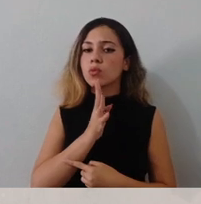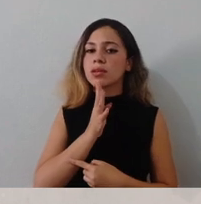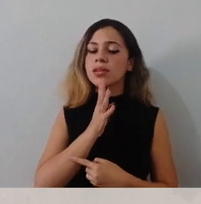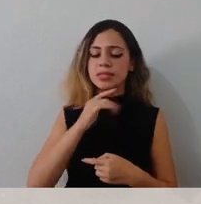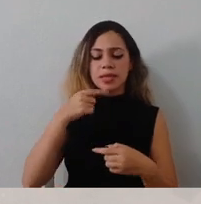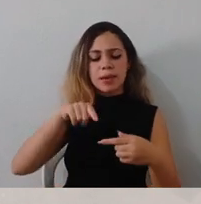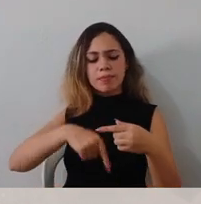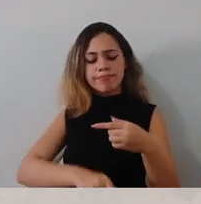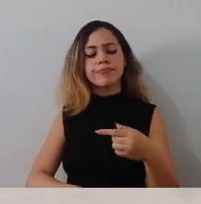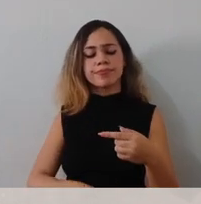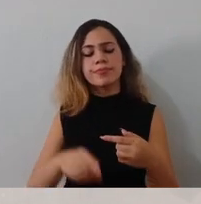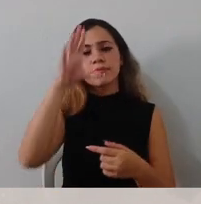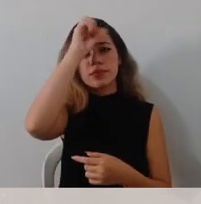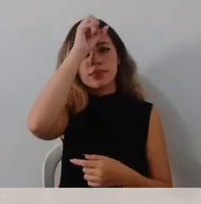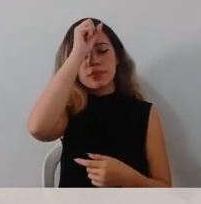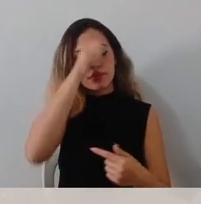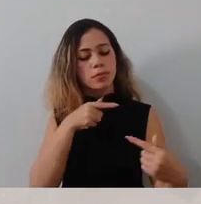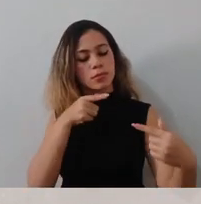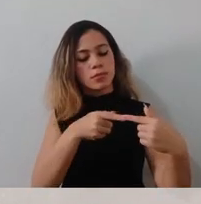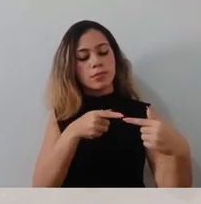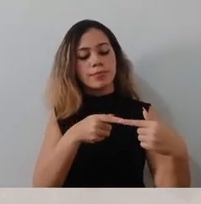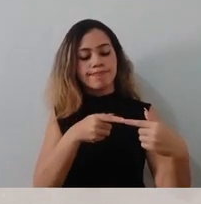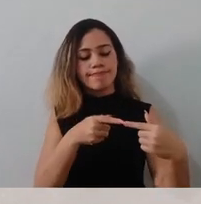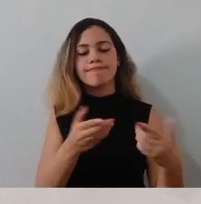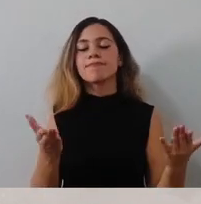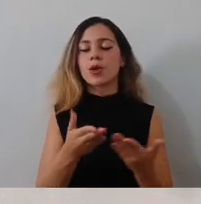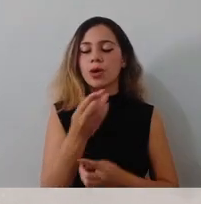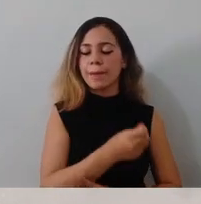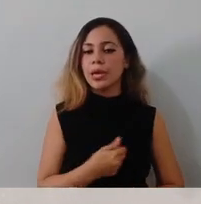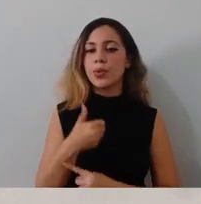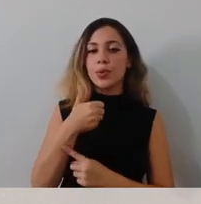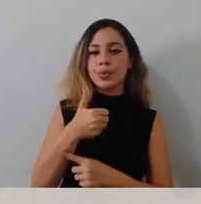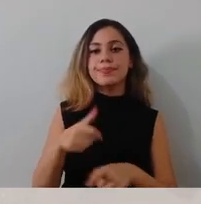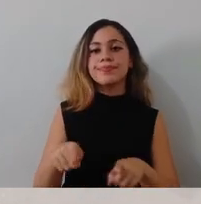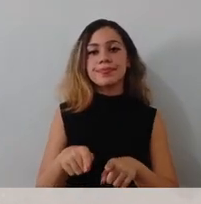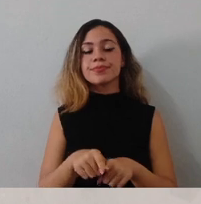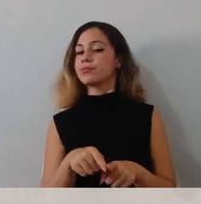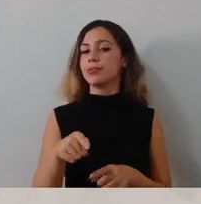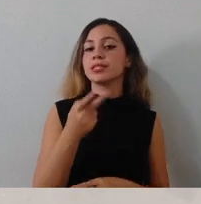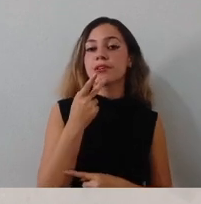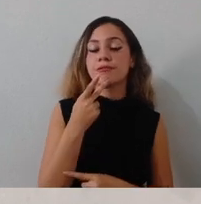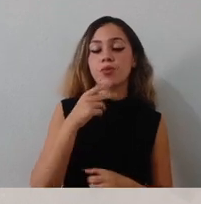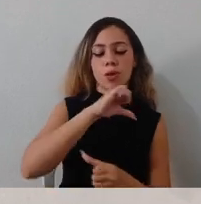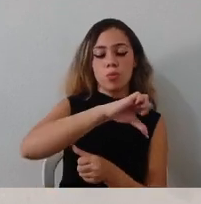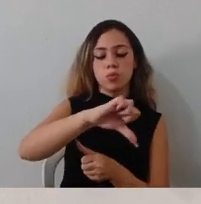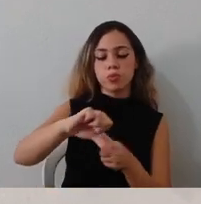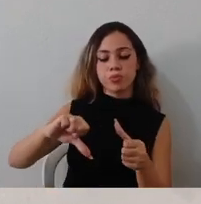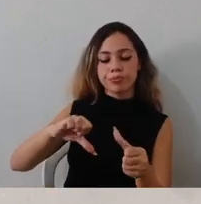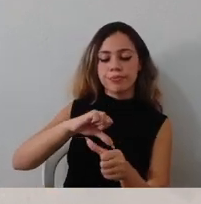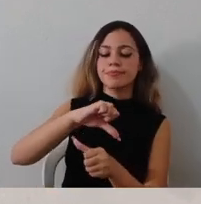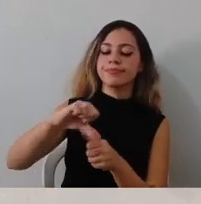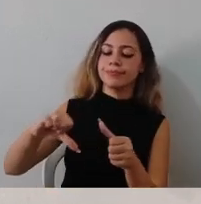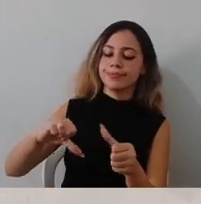conhecendo, me aprofundando, e eu sei, eu tenho um olhar diferenciado. como o seu olhar, né, que você fala. Que foi